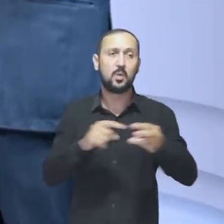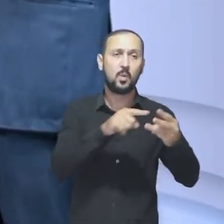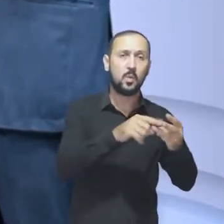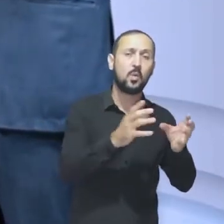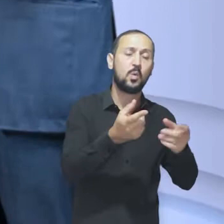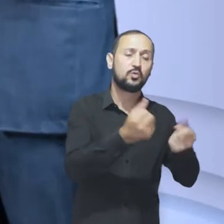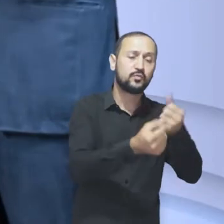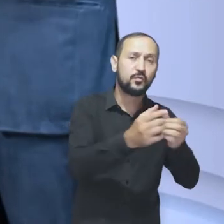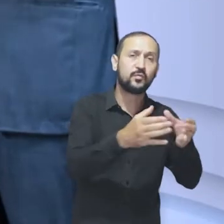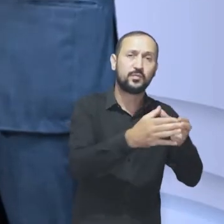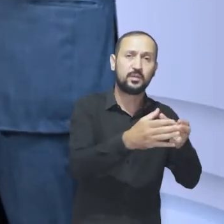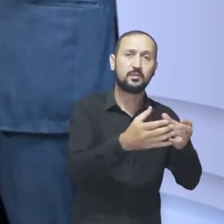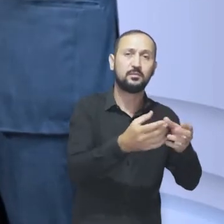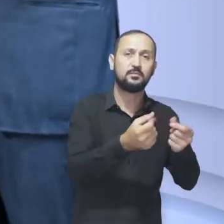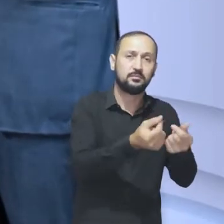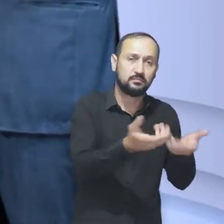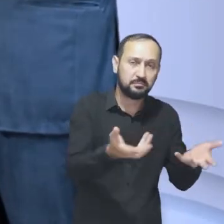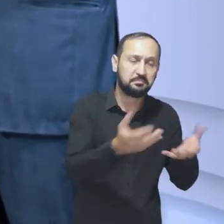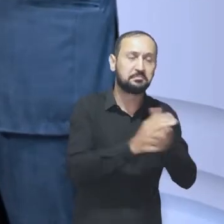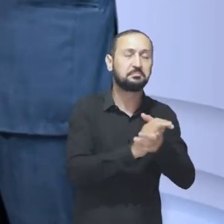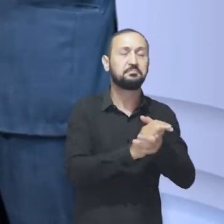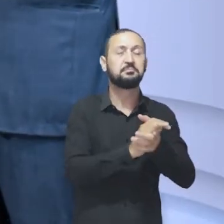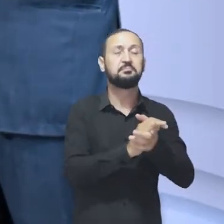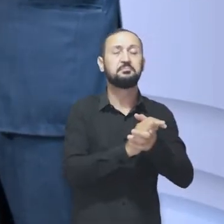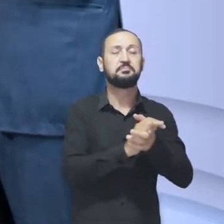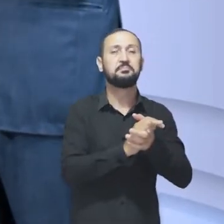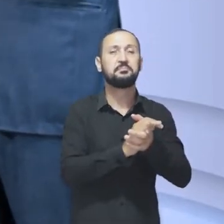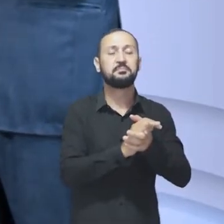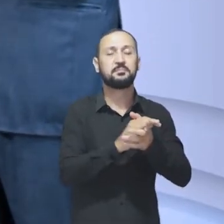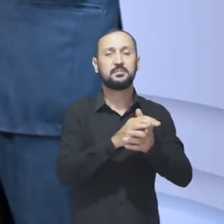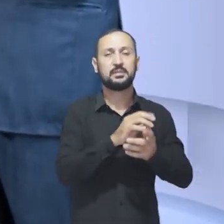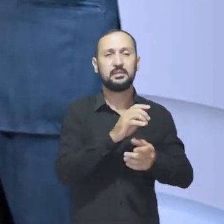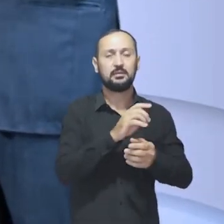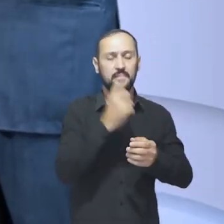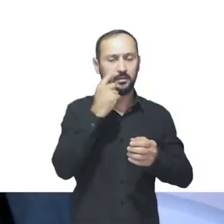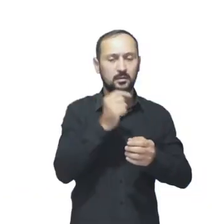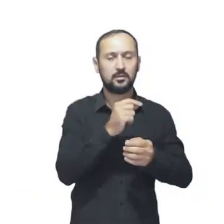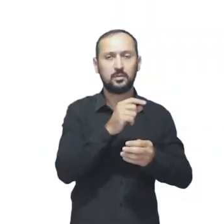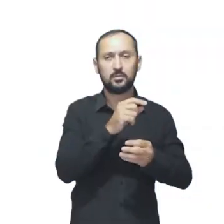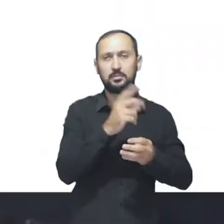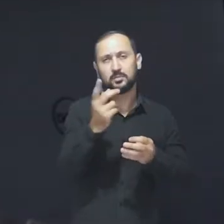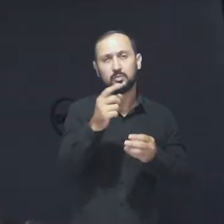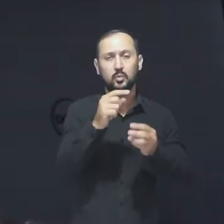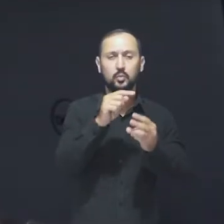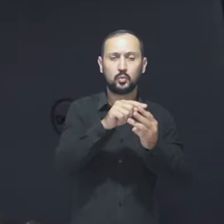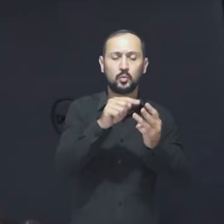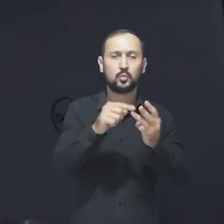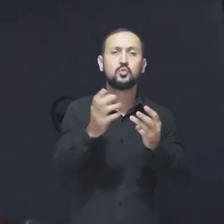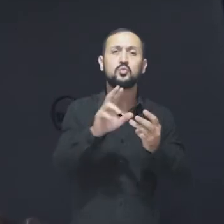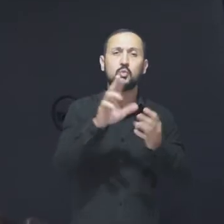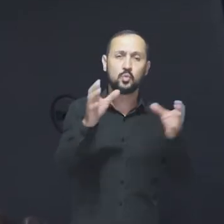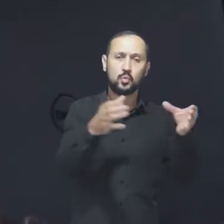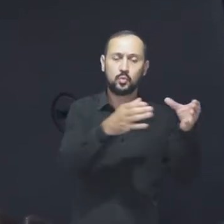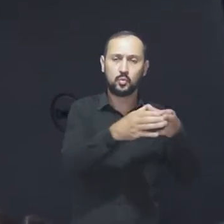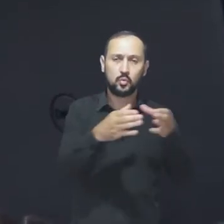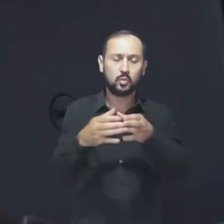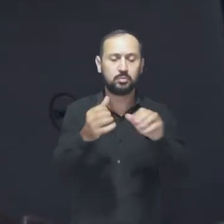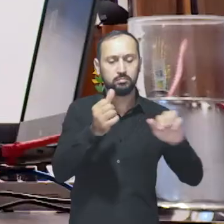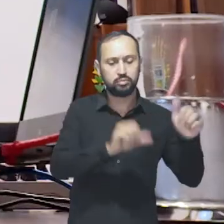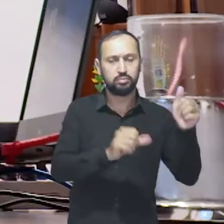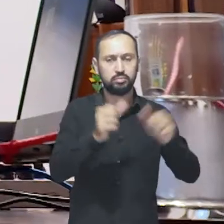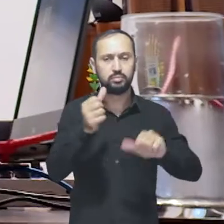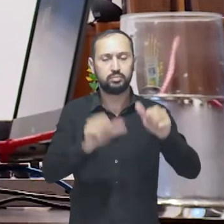ou aperfeiçoam em alguma medida alteram o projeto, ele vai de novo para a ordem do dia, aí